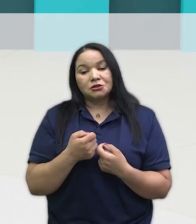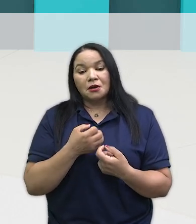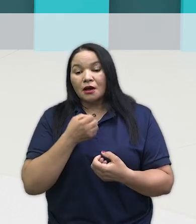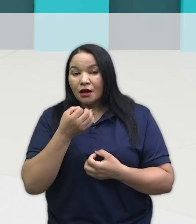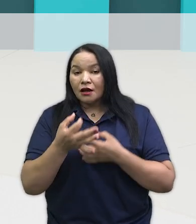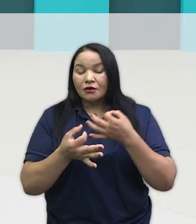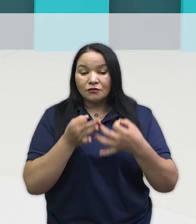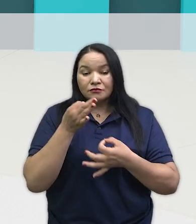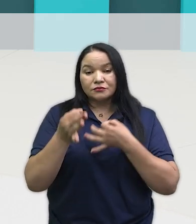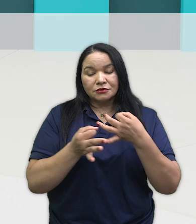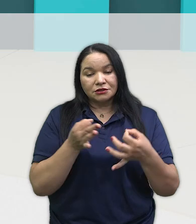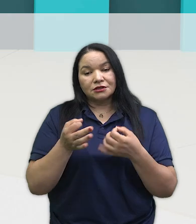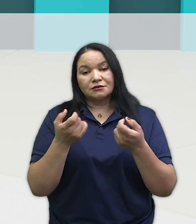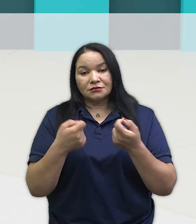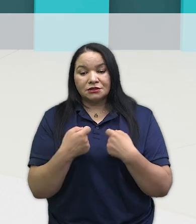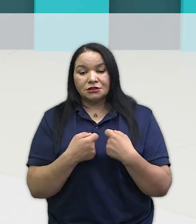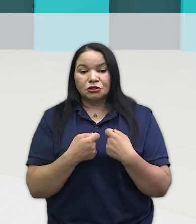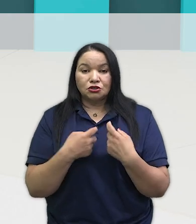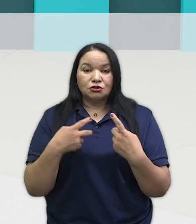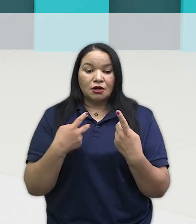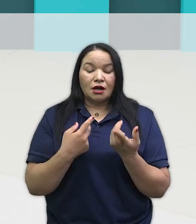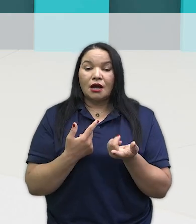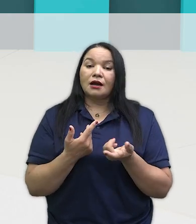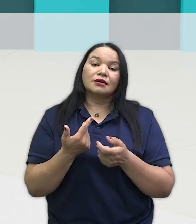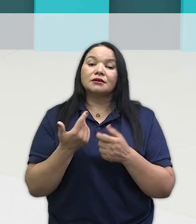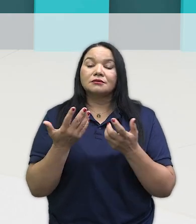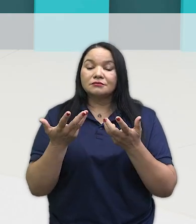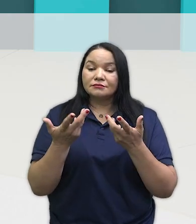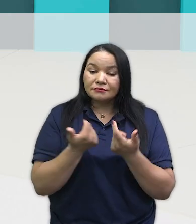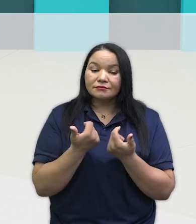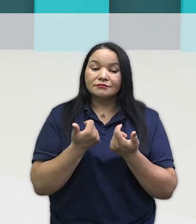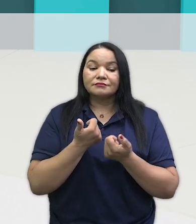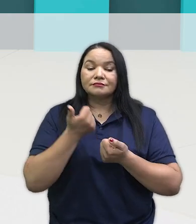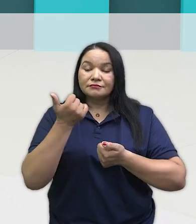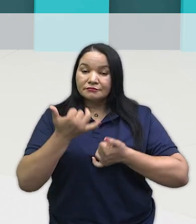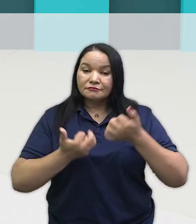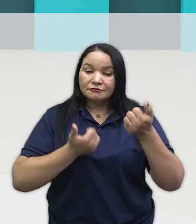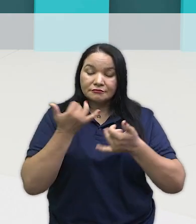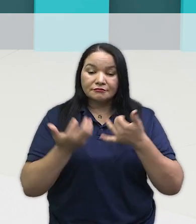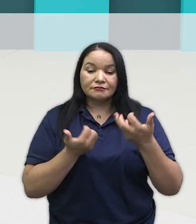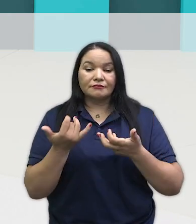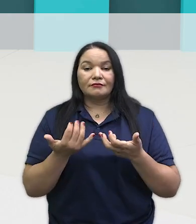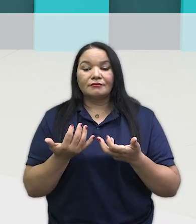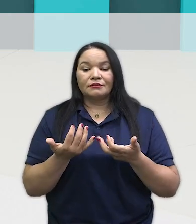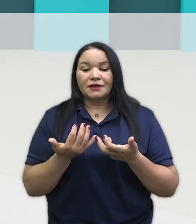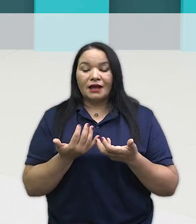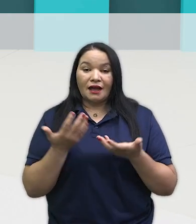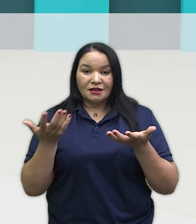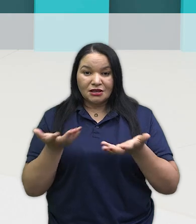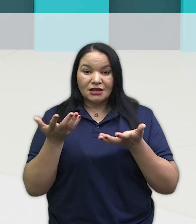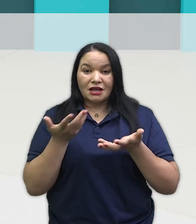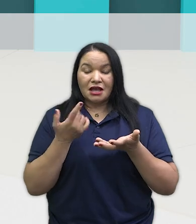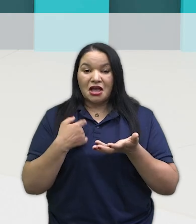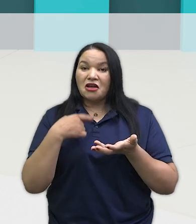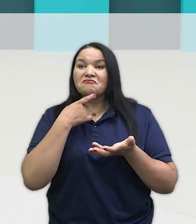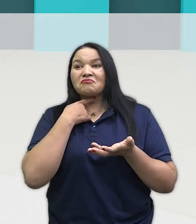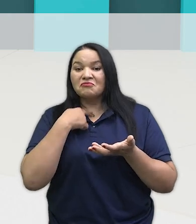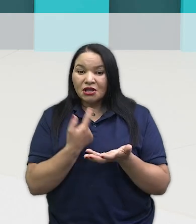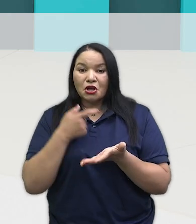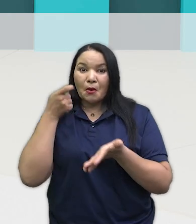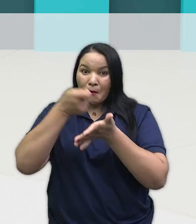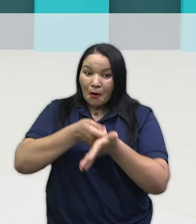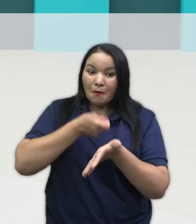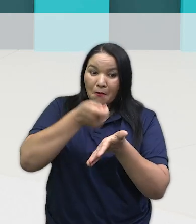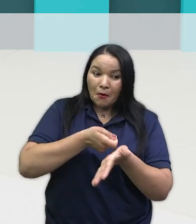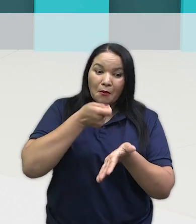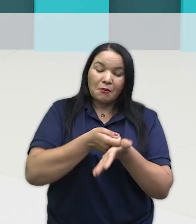para resolver conflitos na base do argumento. Querem impor sua vontade sobre o outro